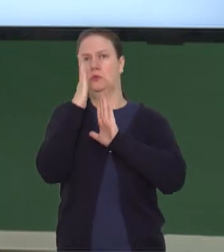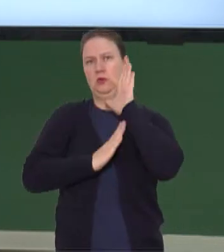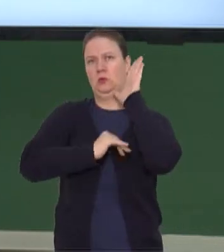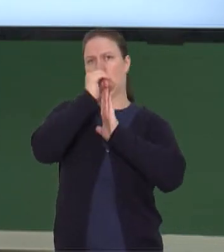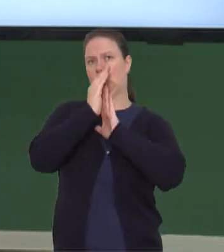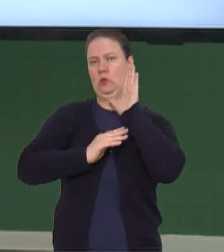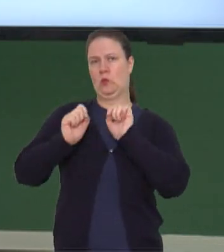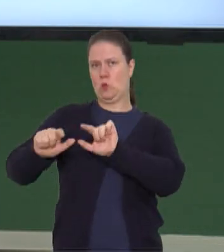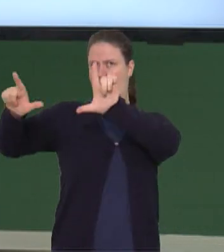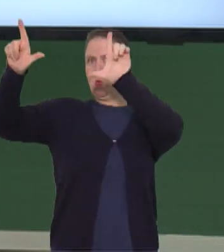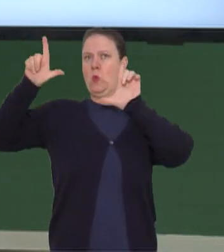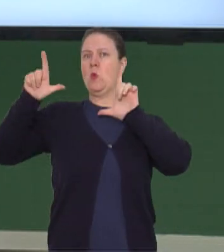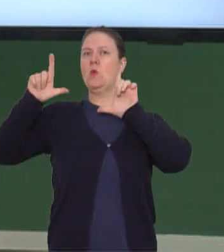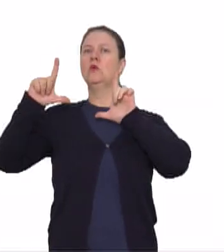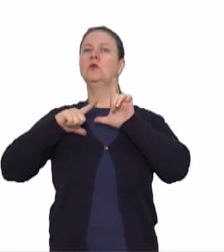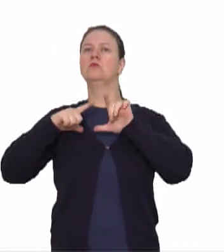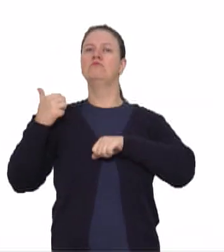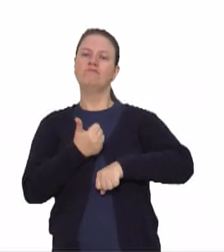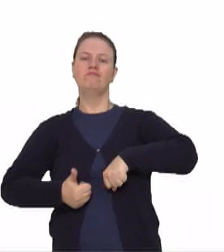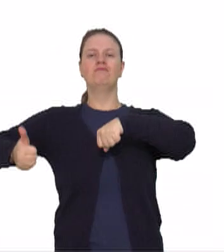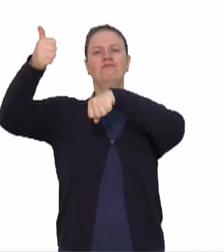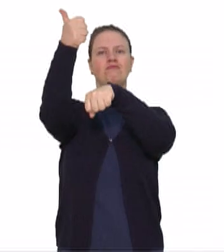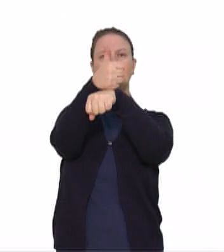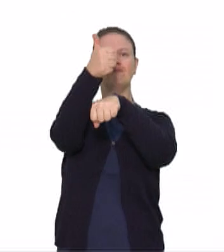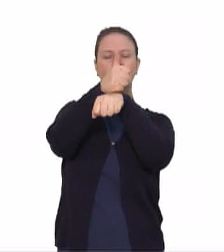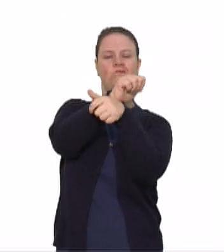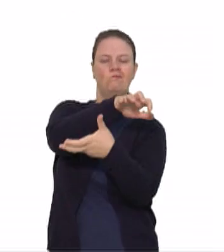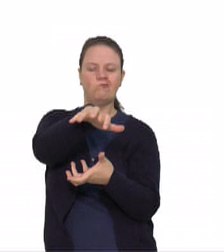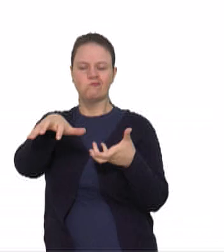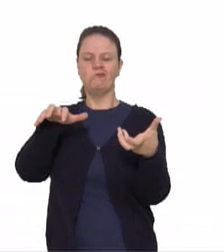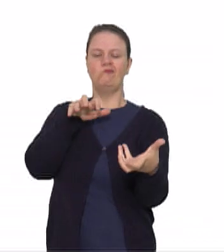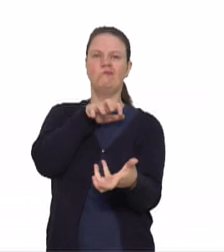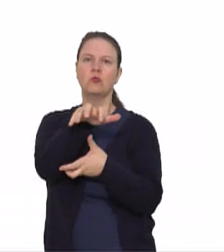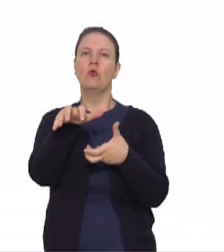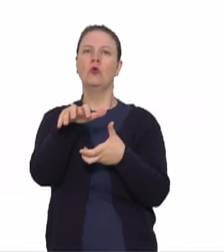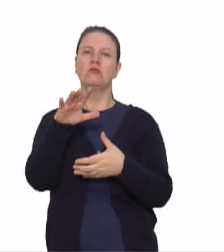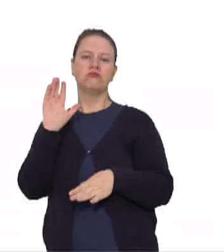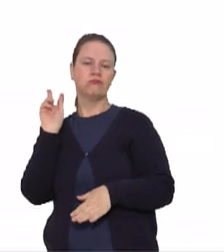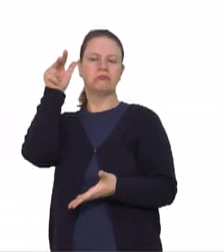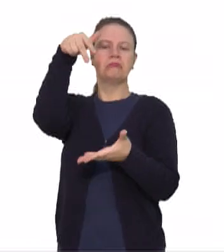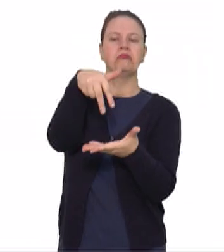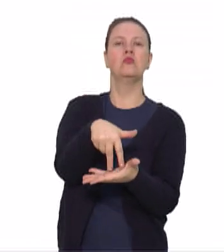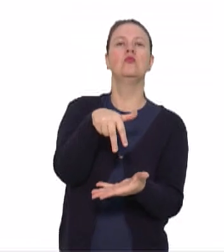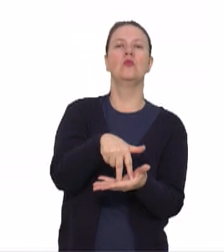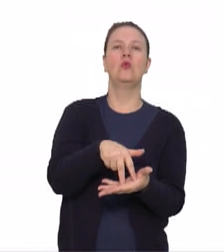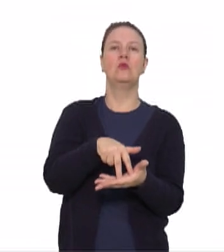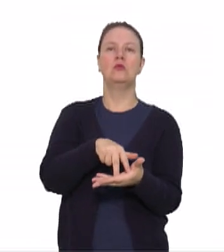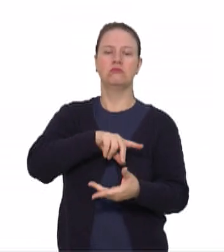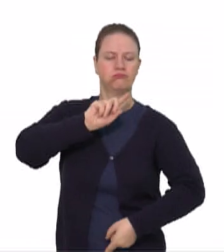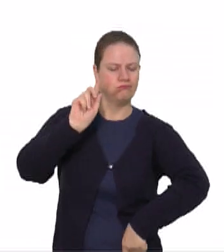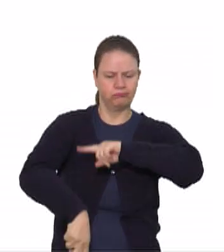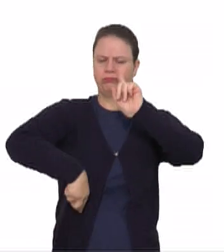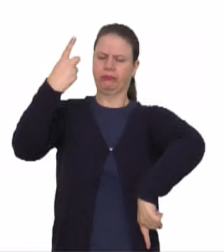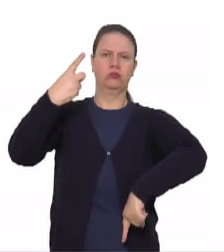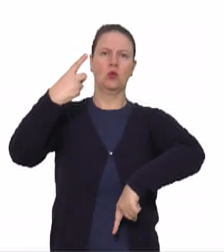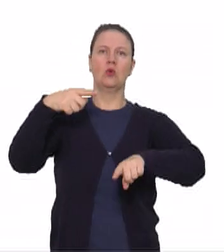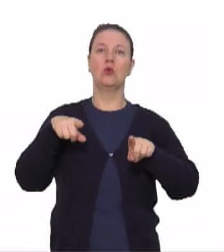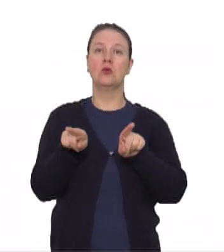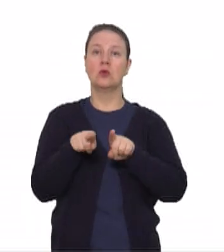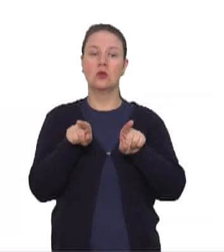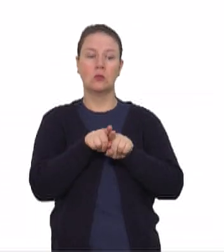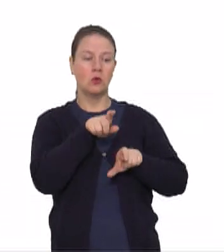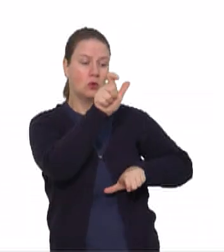XIX. Então, ele vai ser o líder dessa revolução. Ele que vai tomar a frente no processo revolucionário e vai levar